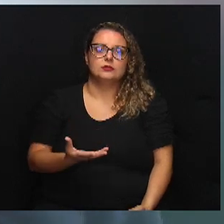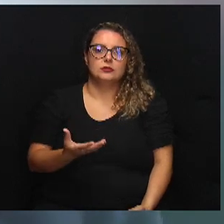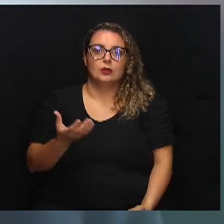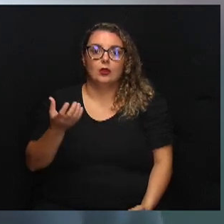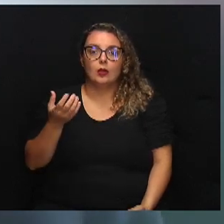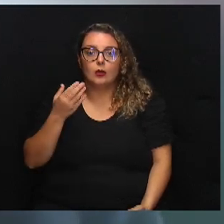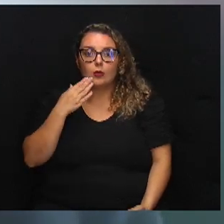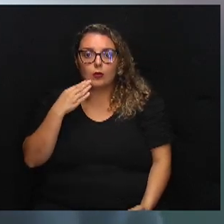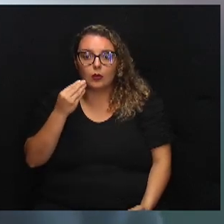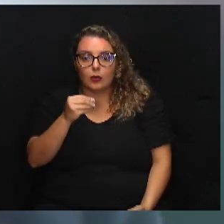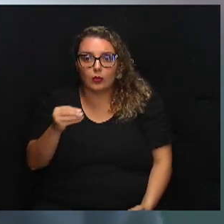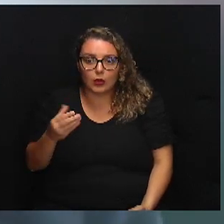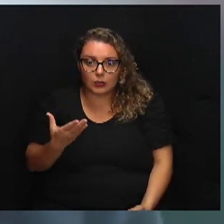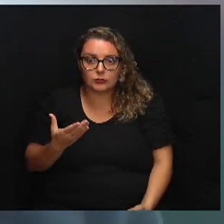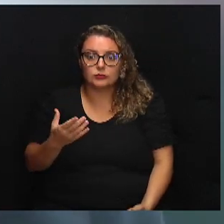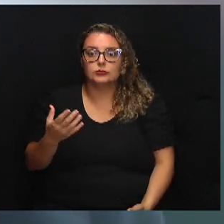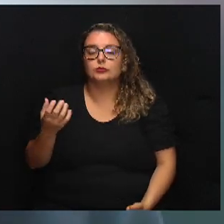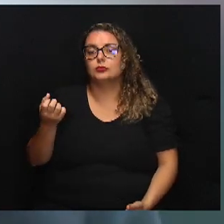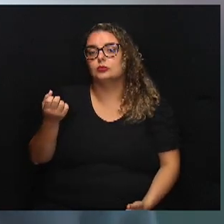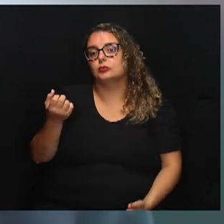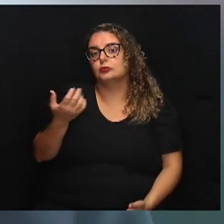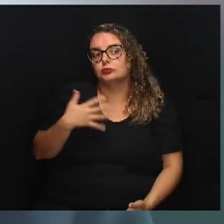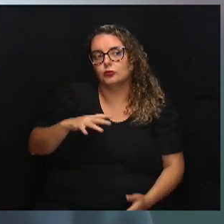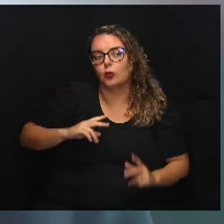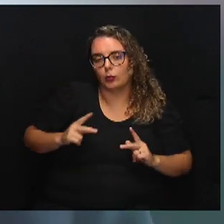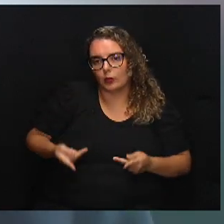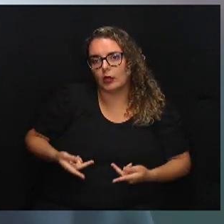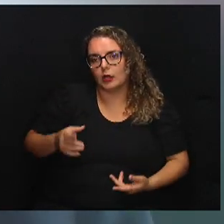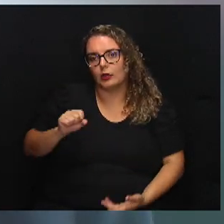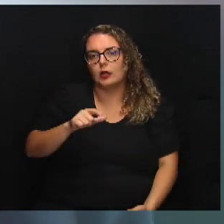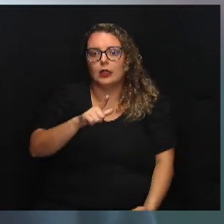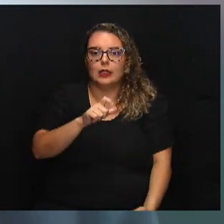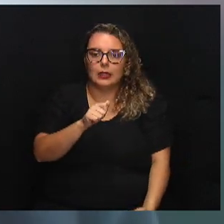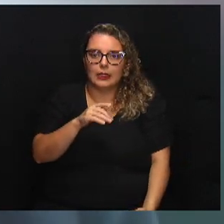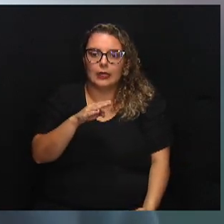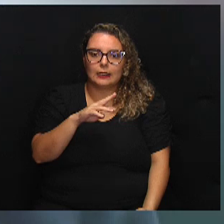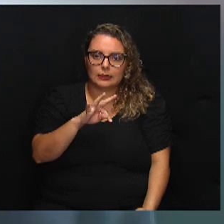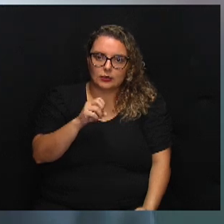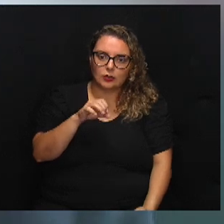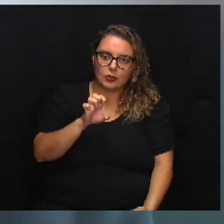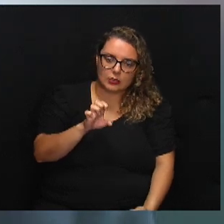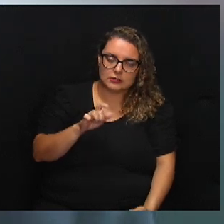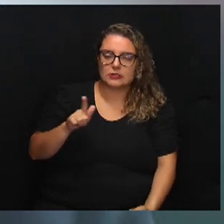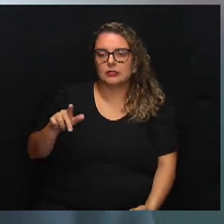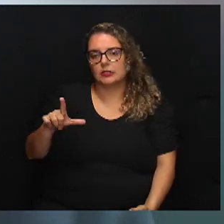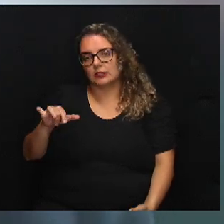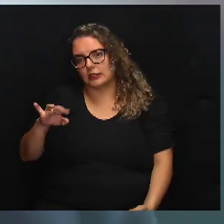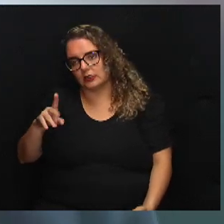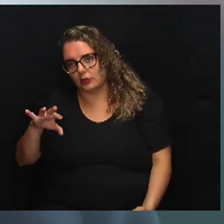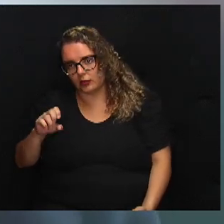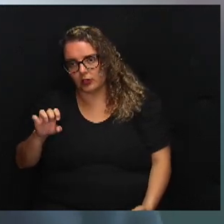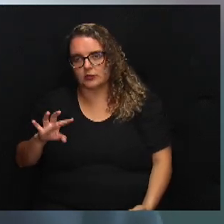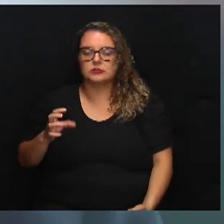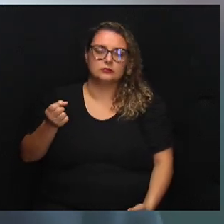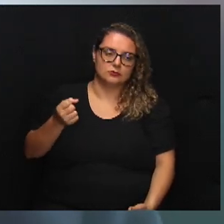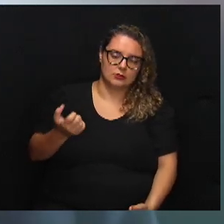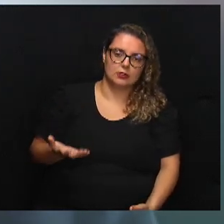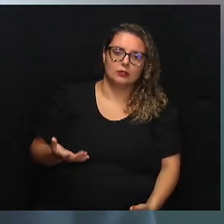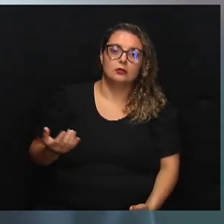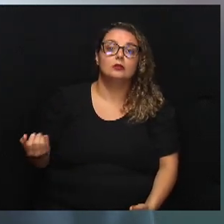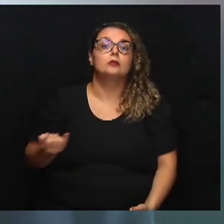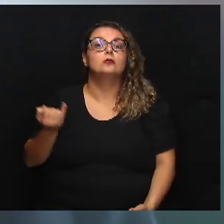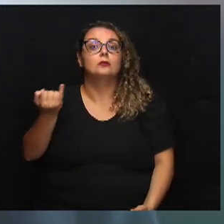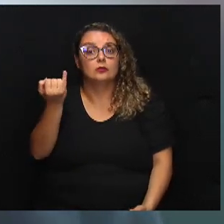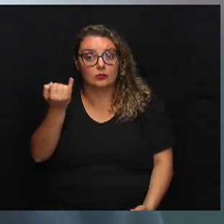chama lactose. É uma mistura de glicose e galactose. Claro que o açúcar tem também um aspecto importantíssimo,